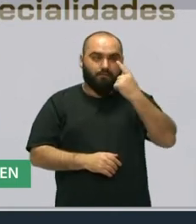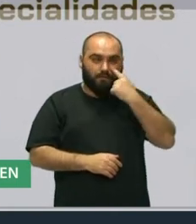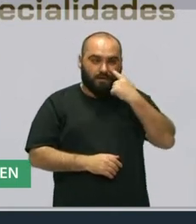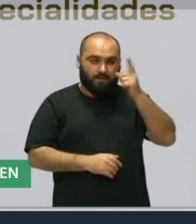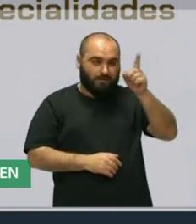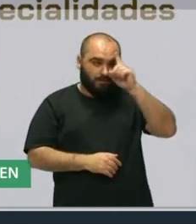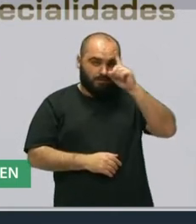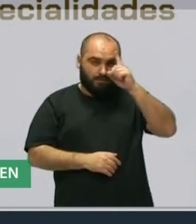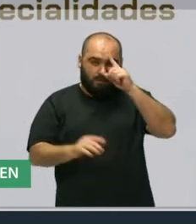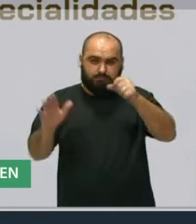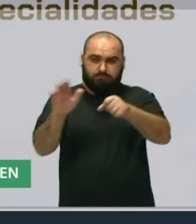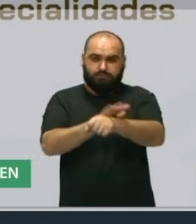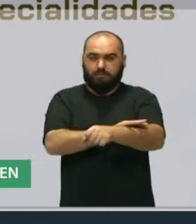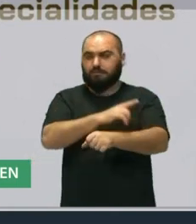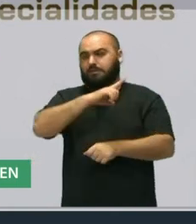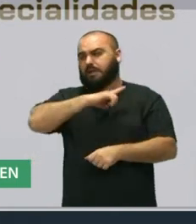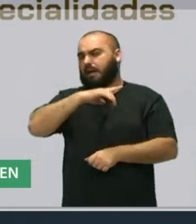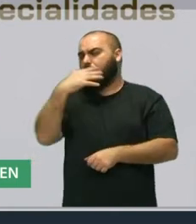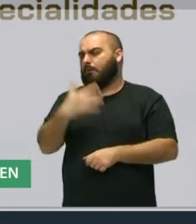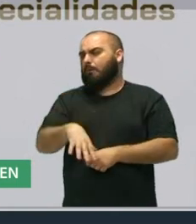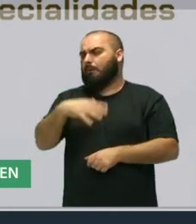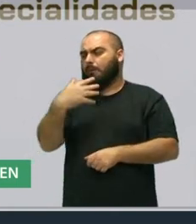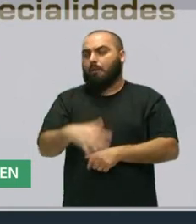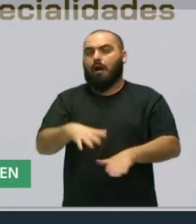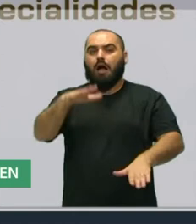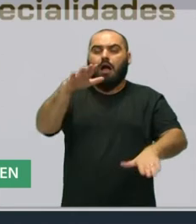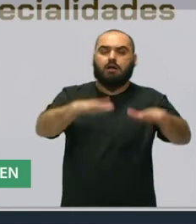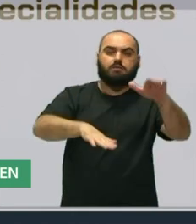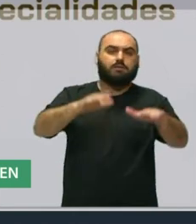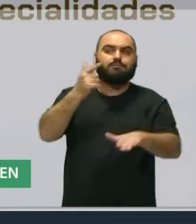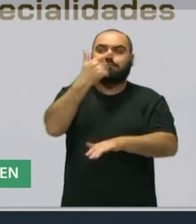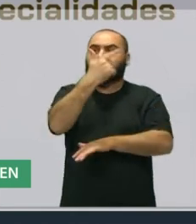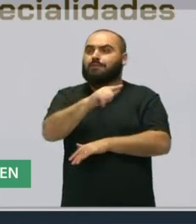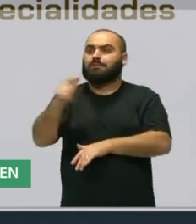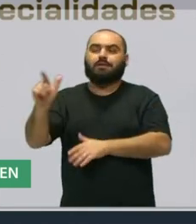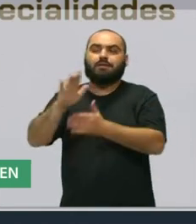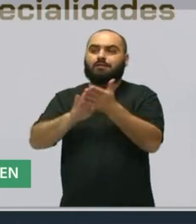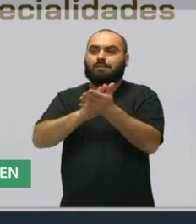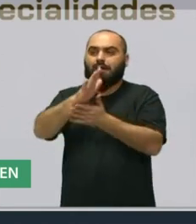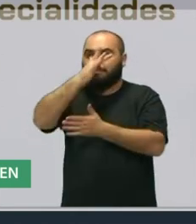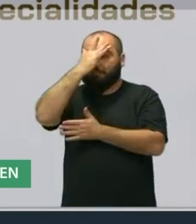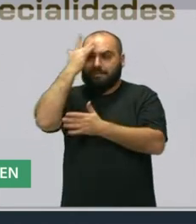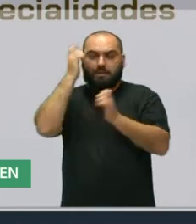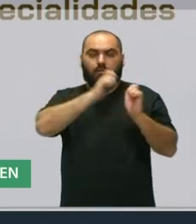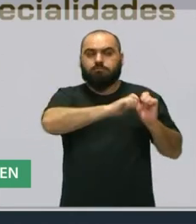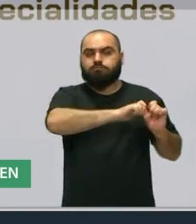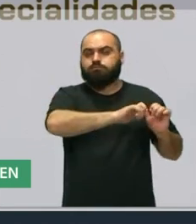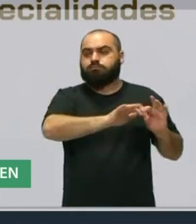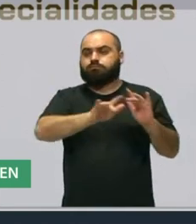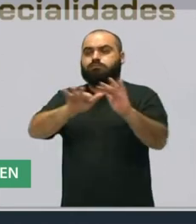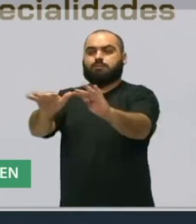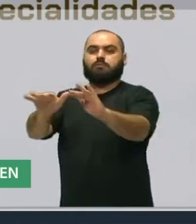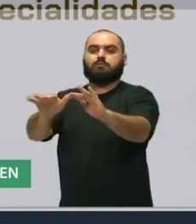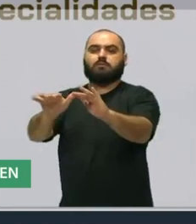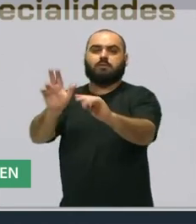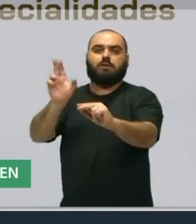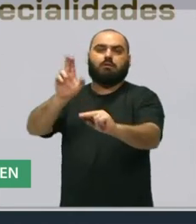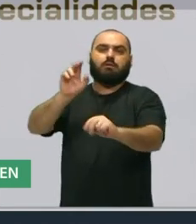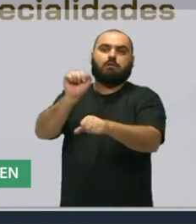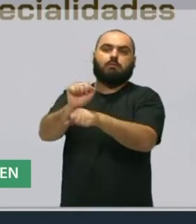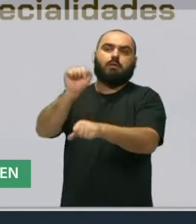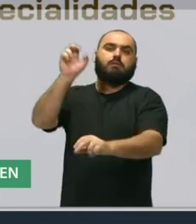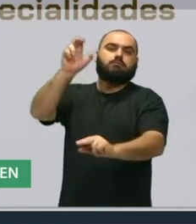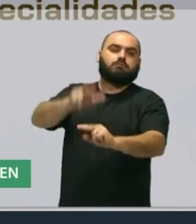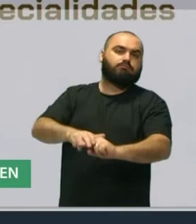está abarrotado de gente. Algumas vezes nós não temos nem como colocar todos os pacientes que estão aguardando sentados.